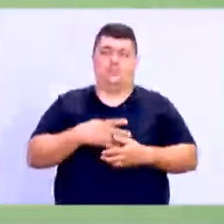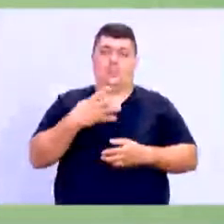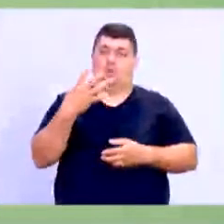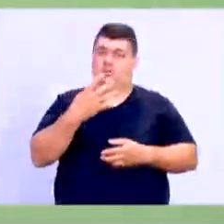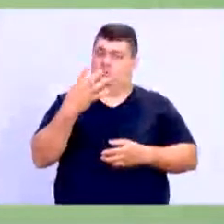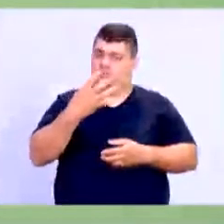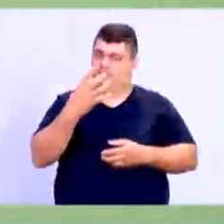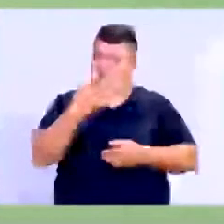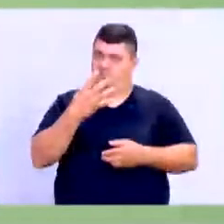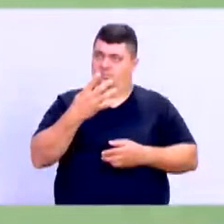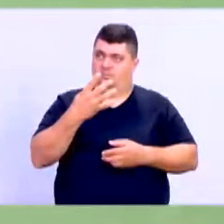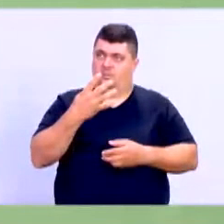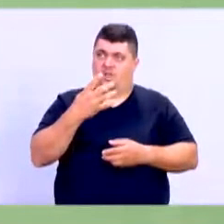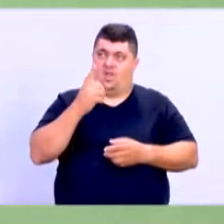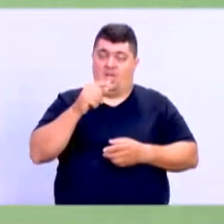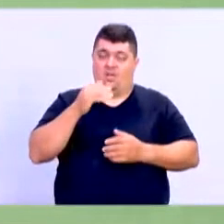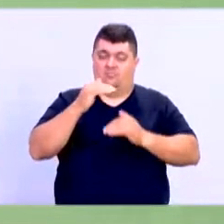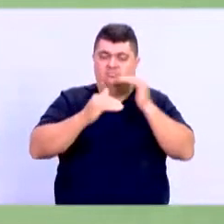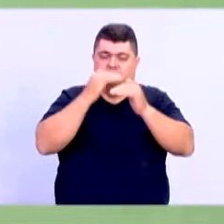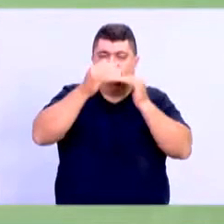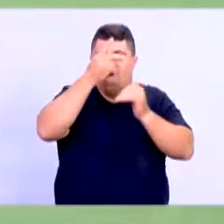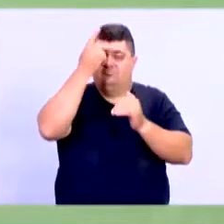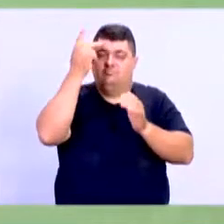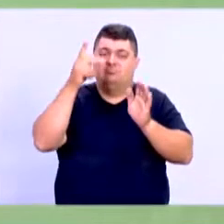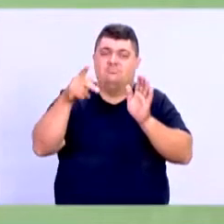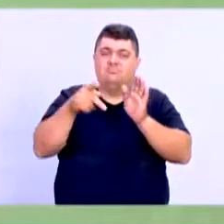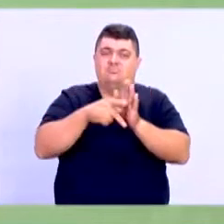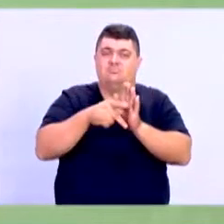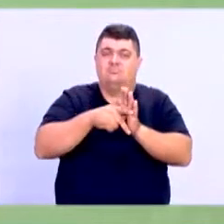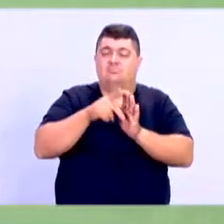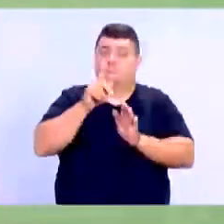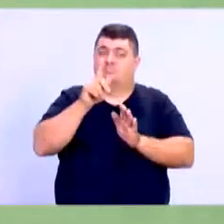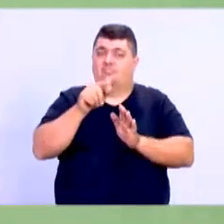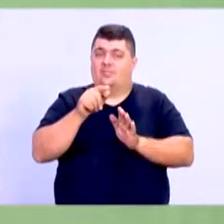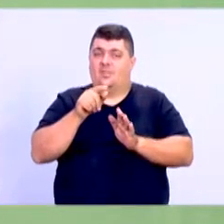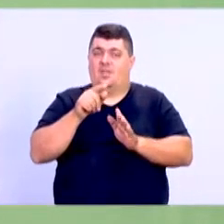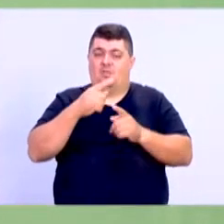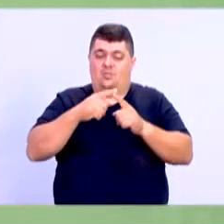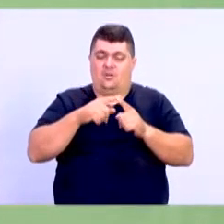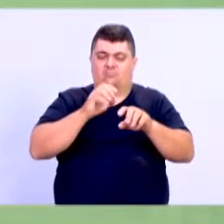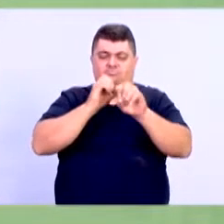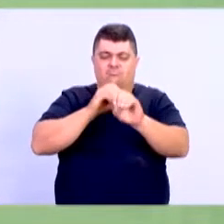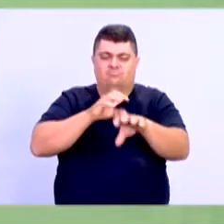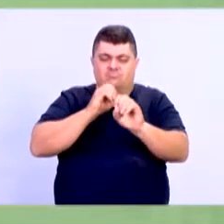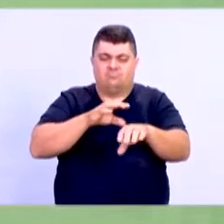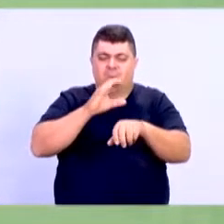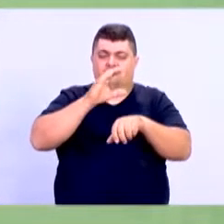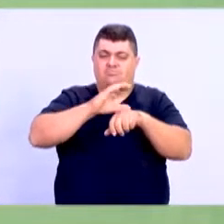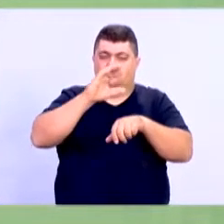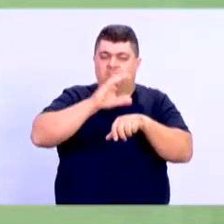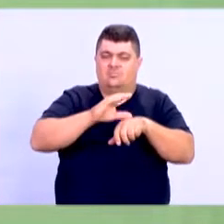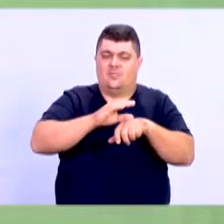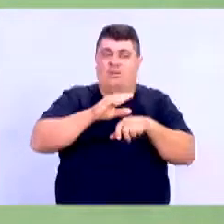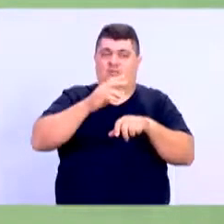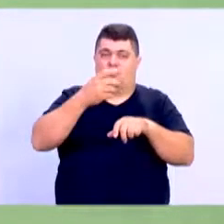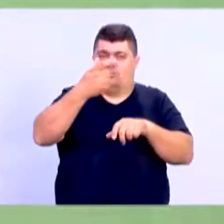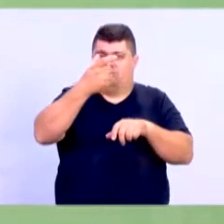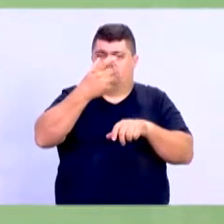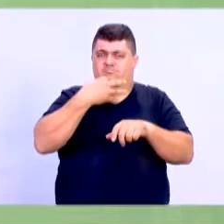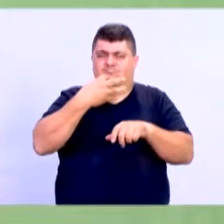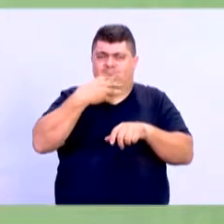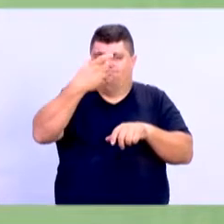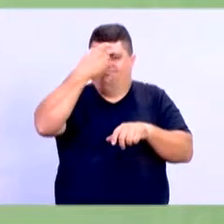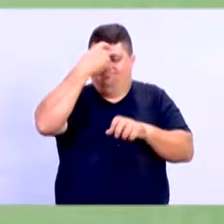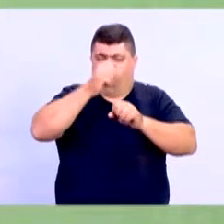Processos de desenvolvimento de pessoas, utilizados para capacitar e incrementar o